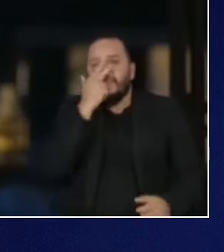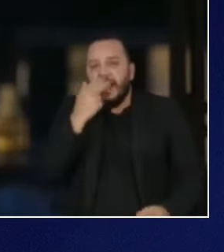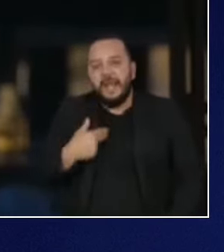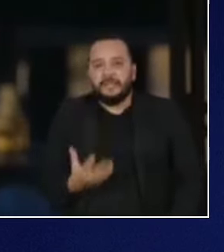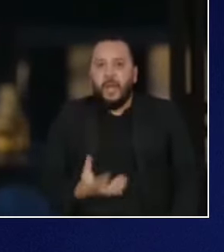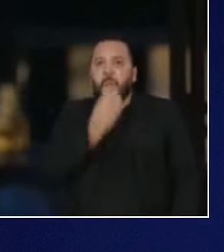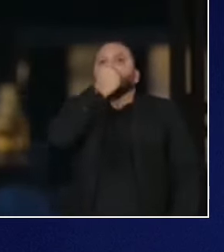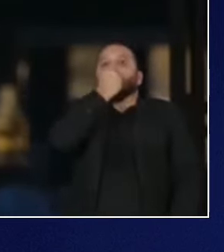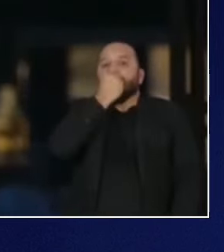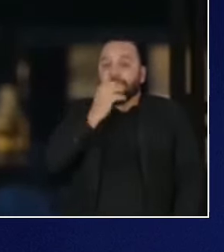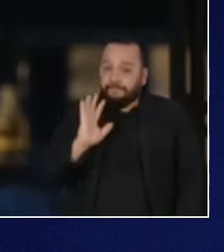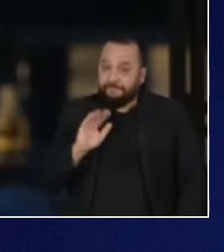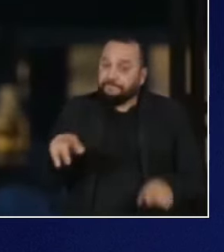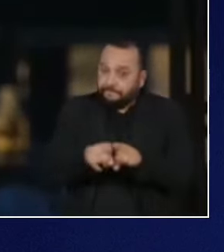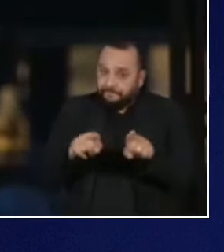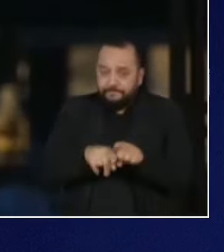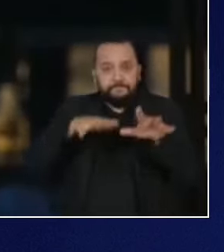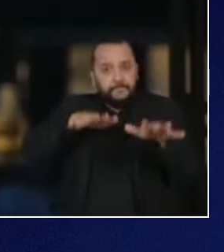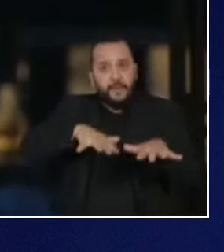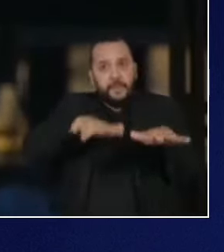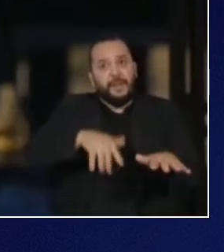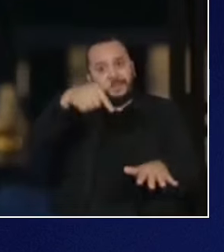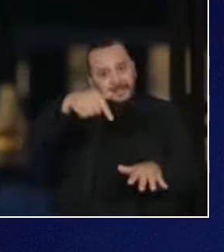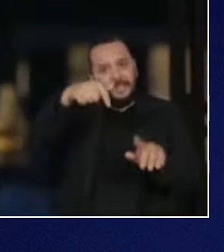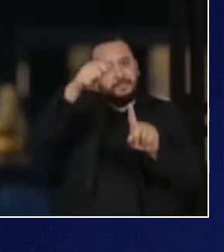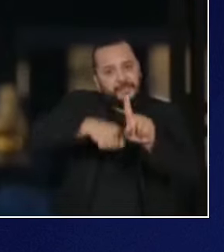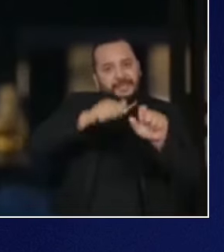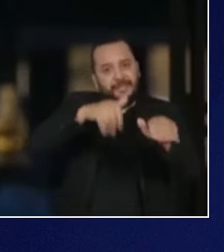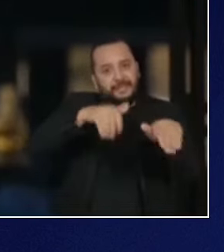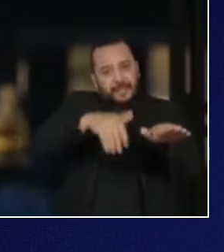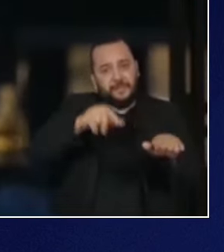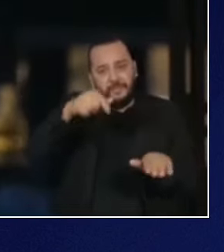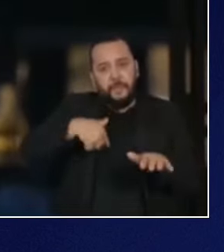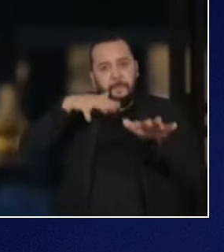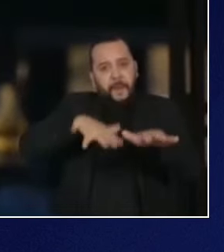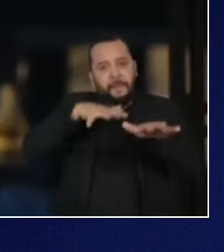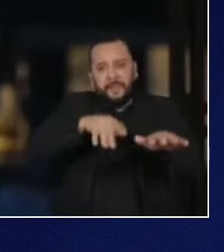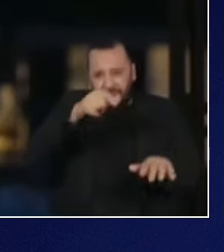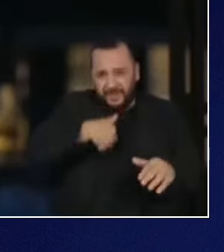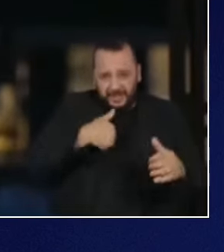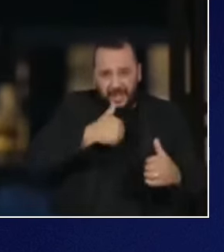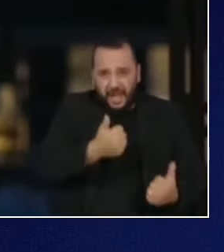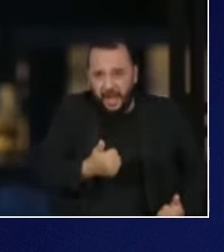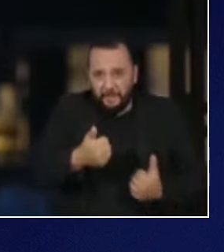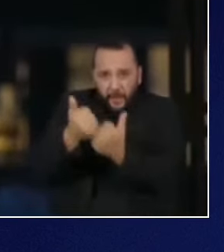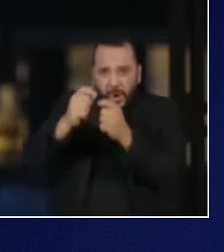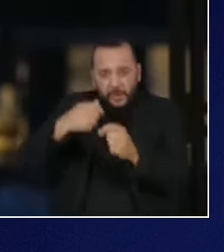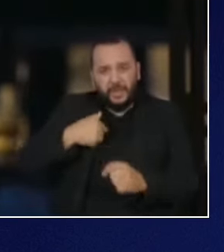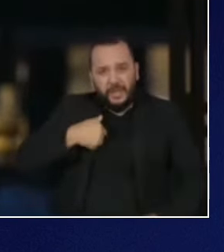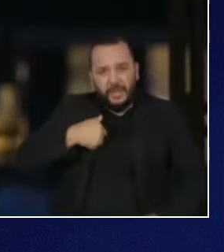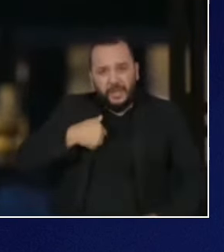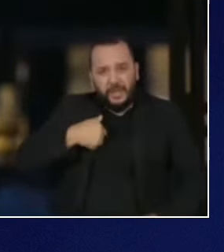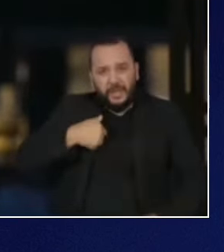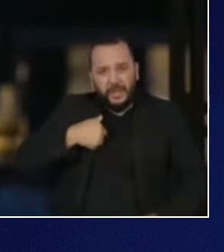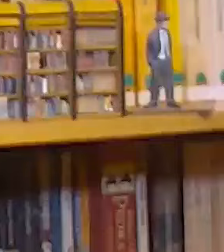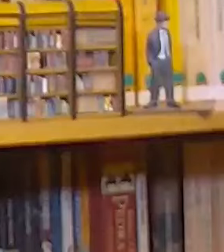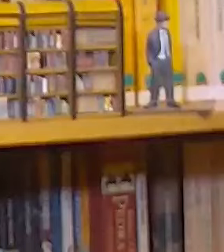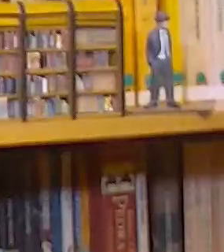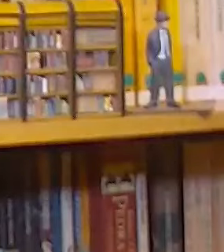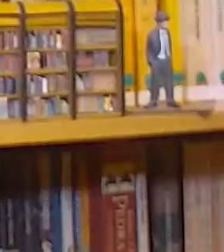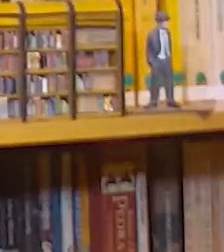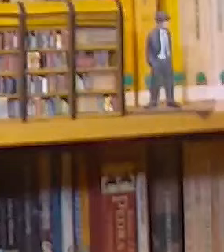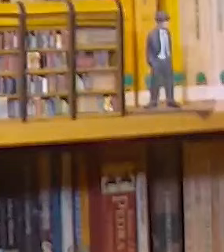com uma grande dúvida afinal de contas Marsal Você é a favor do impeachment do Alexandre de